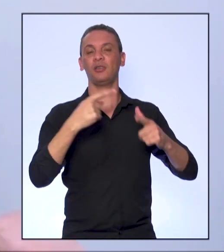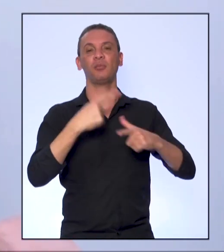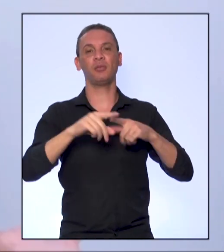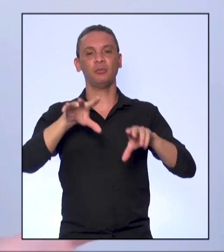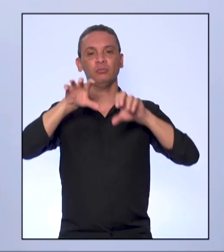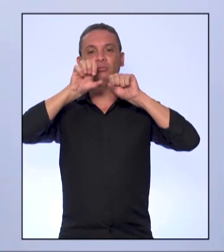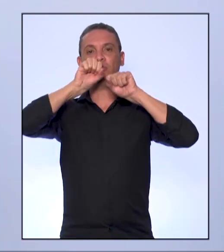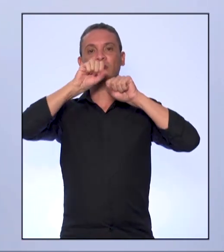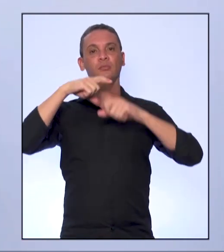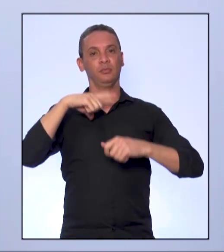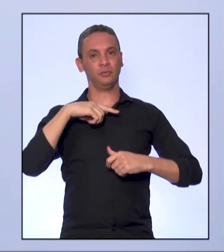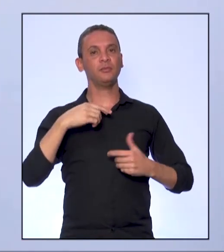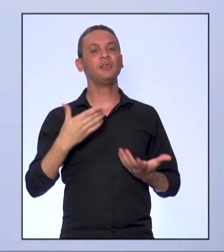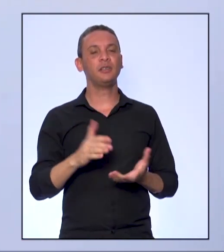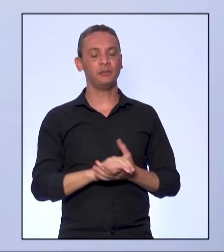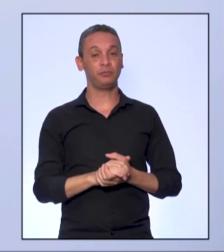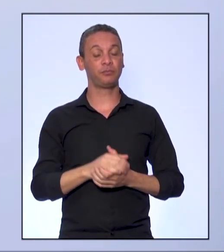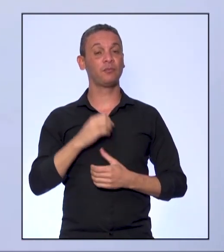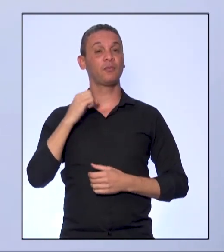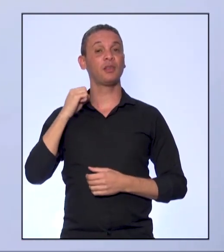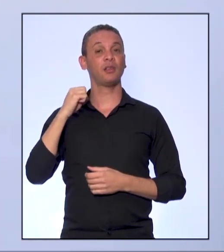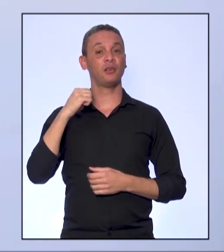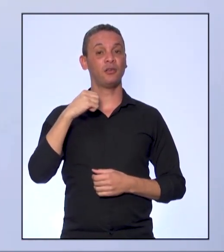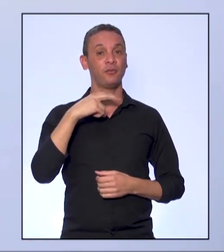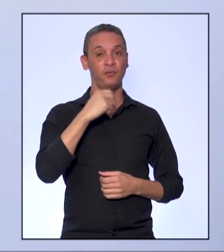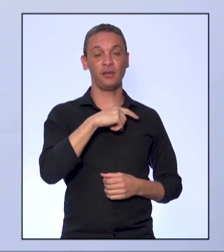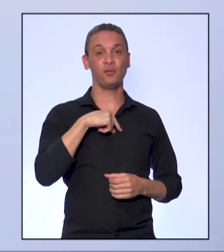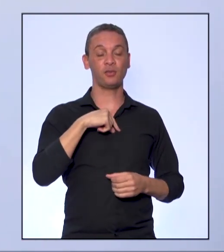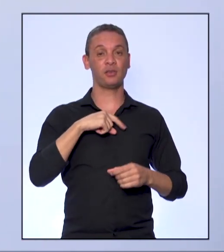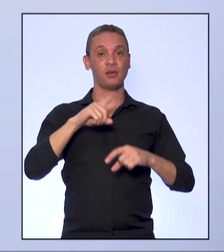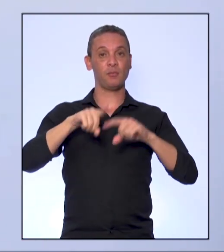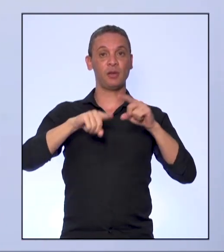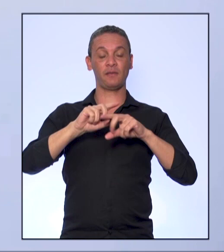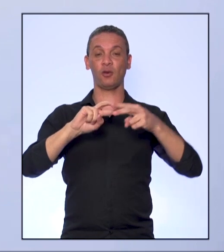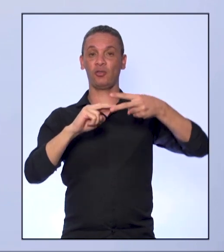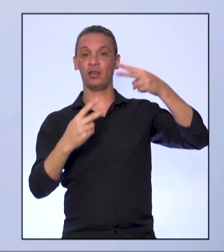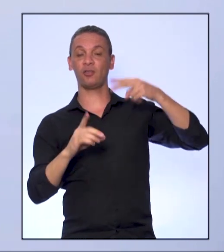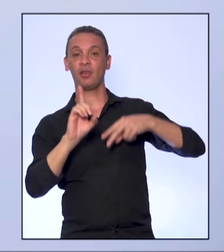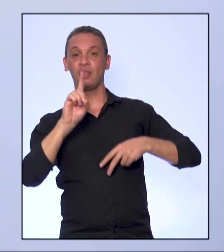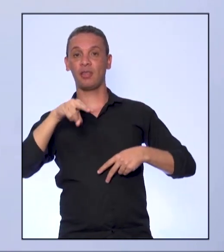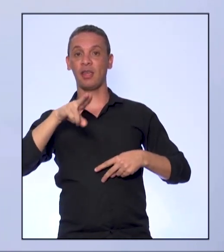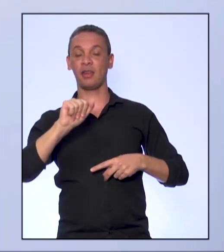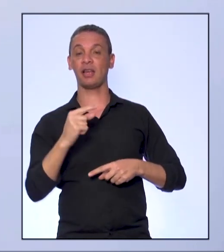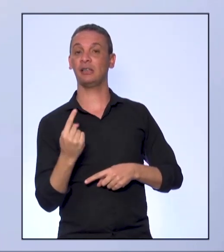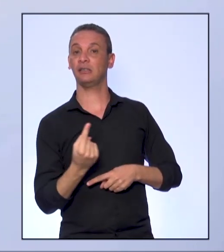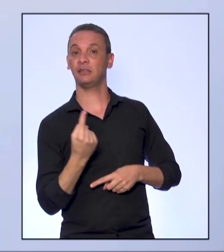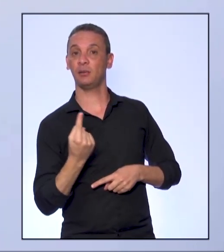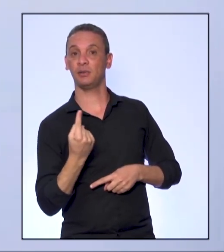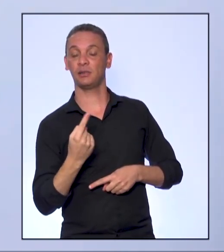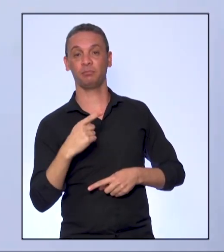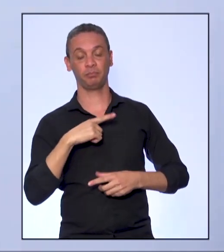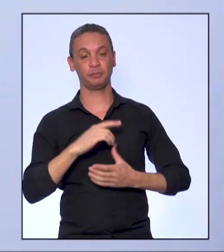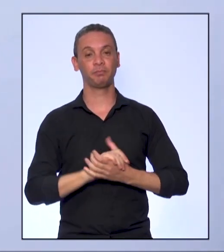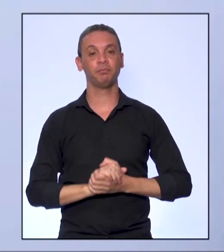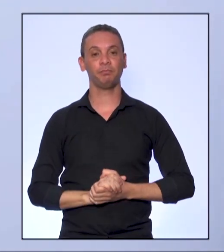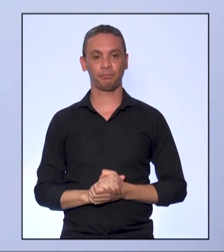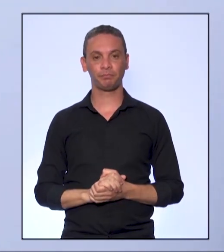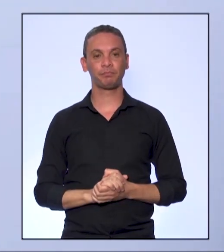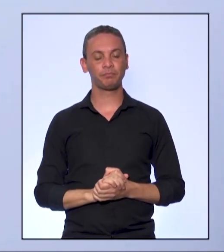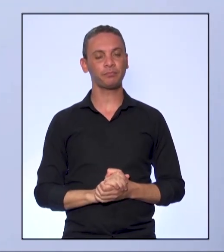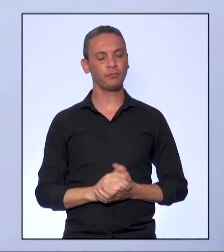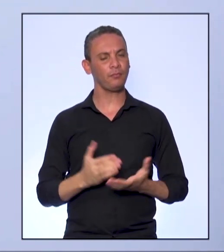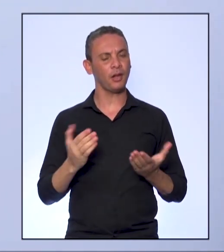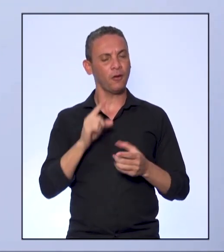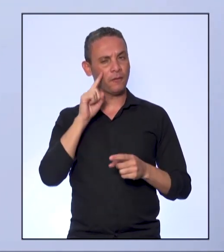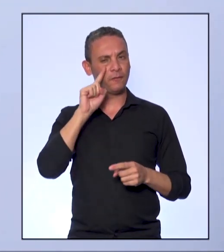tá? Interessante. É um vírus que ele possui como material genético DNA e é um DNA de cadeia simples. Eu já quero chegar, já vou chegar